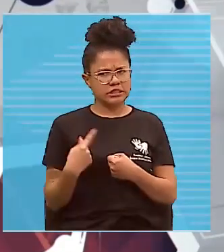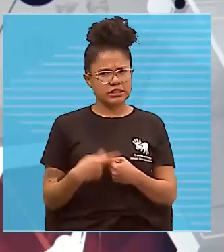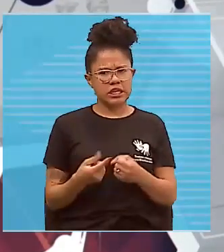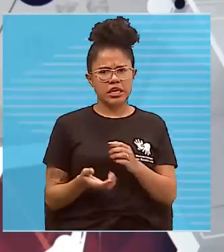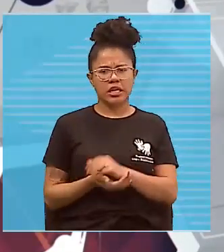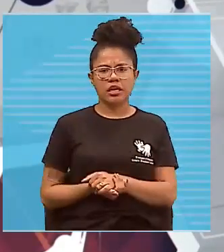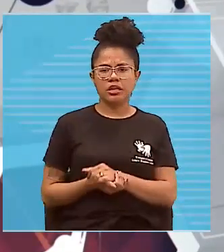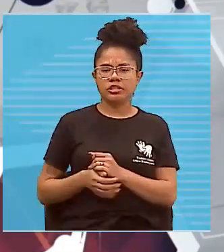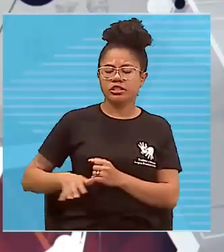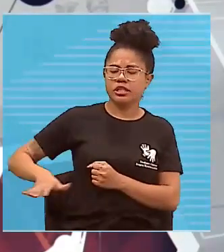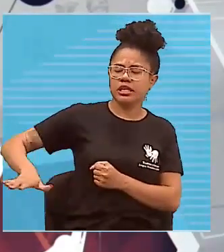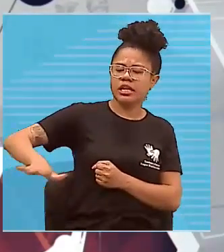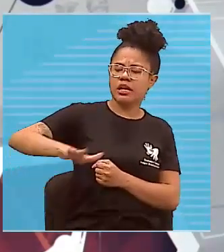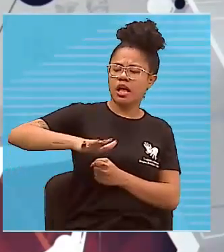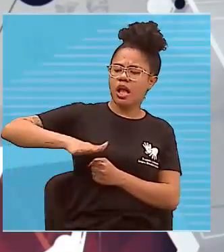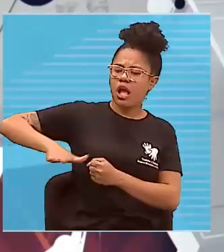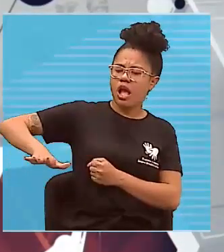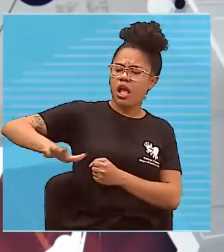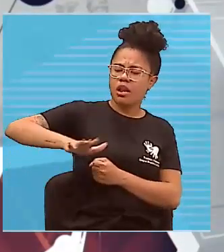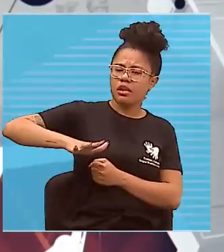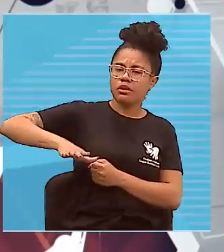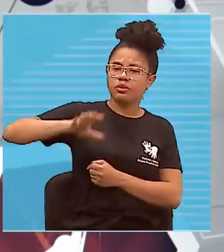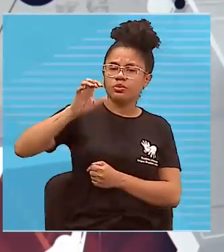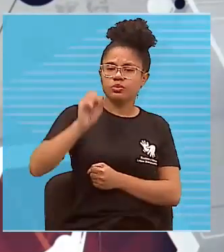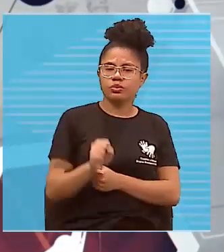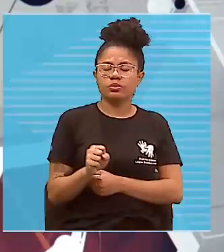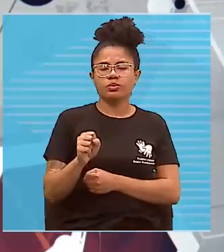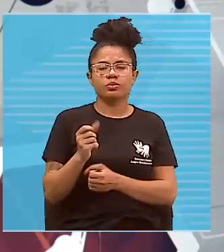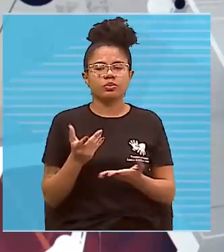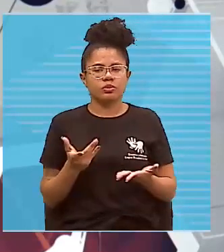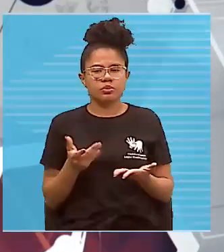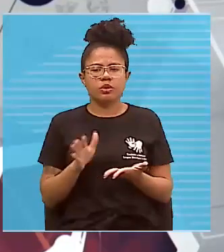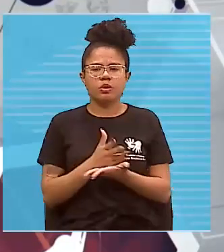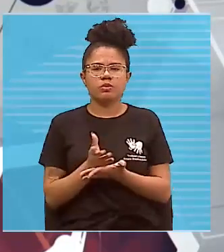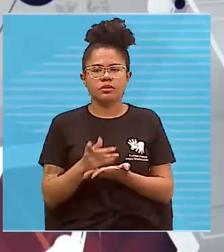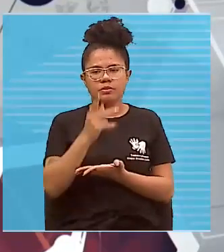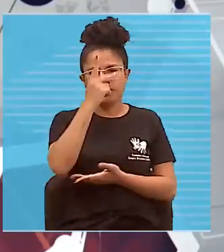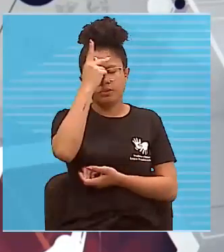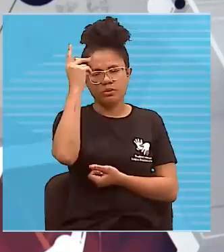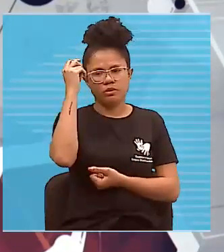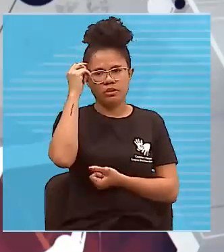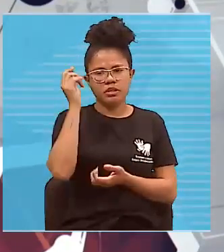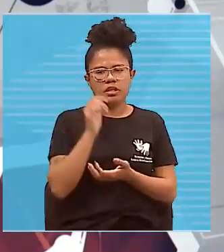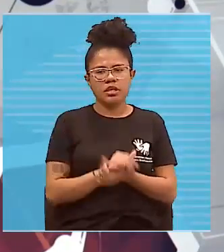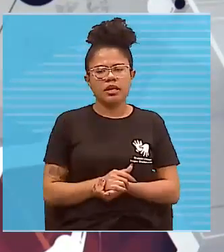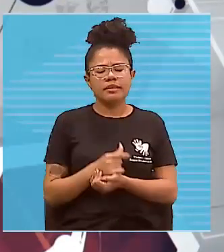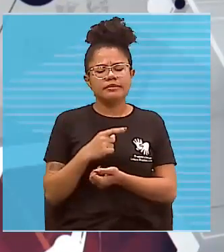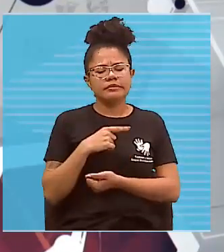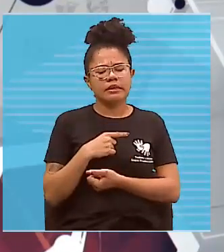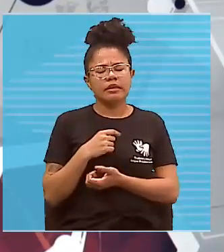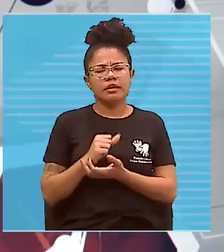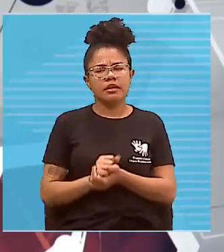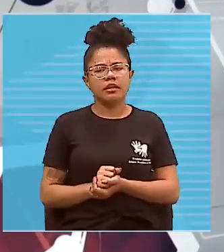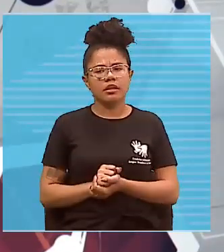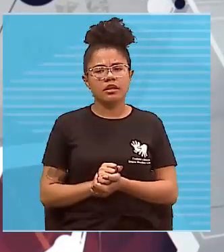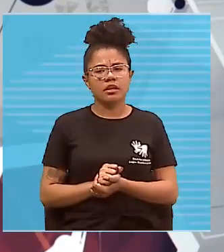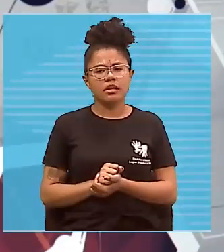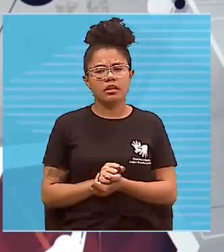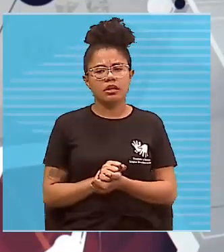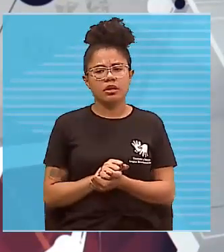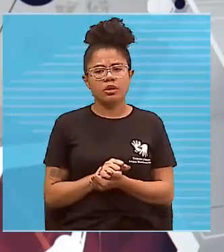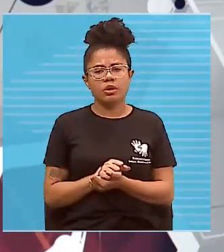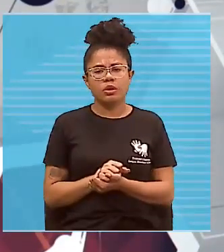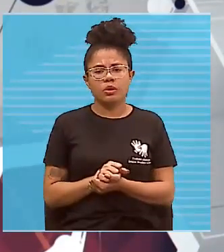aquela região ali do sul do estado. E aí, eu me lembro de gente falando assim, ah, eu tenho uma comunidade aqui que o pessoal morria de medo, porque